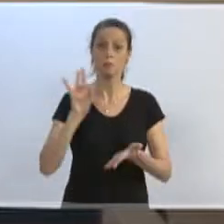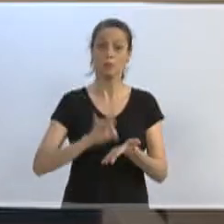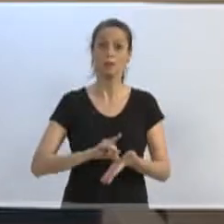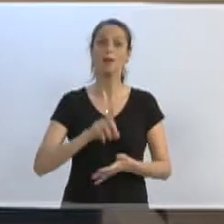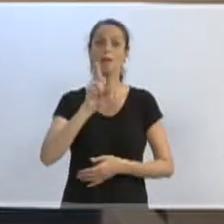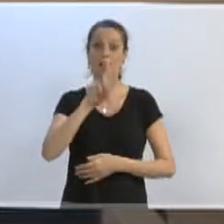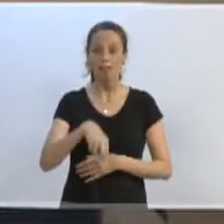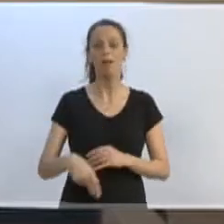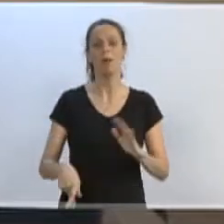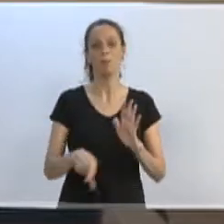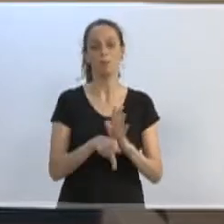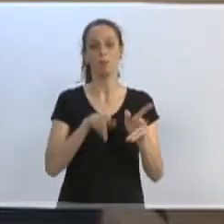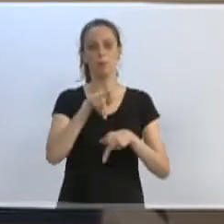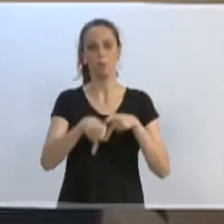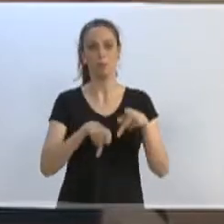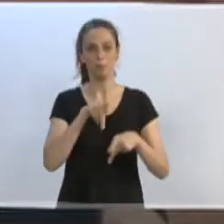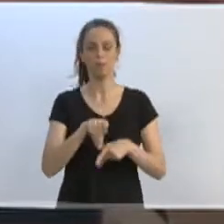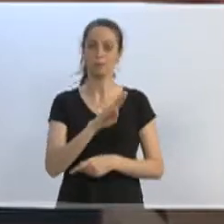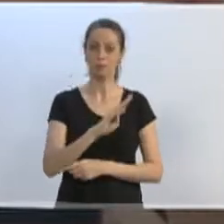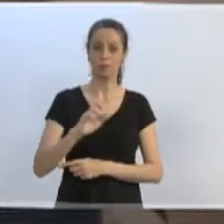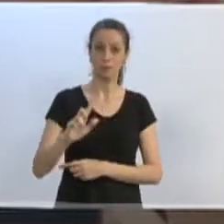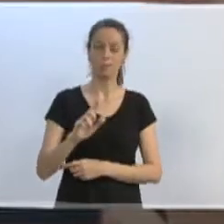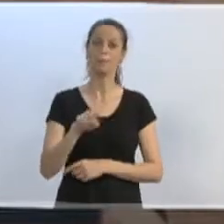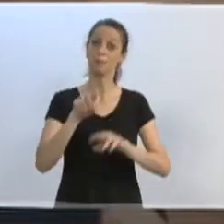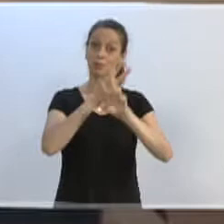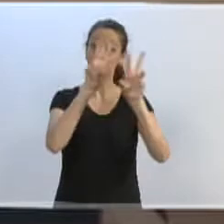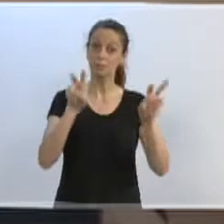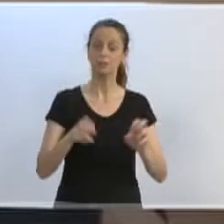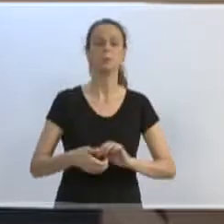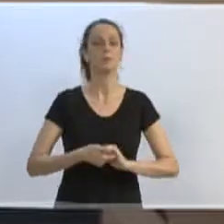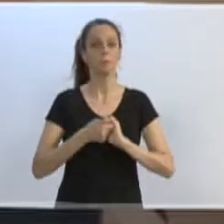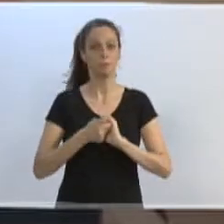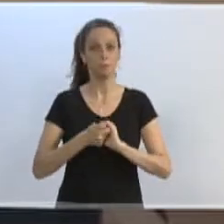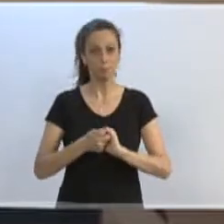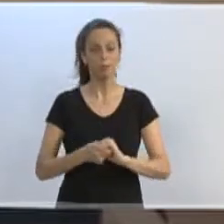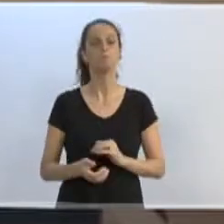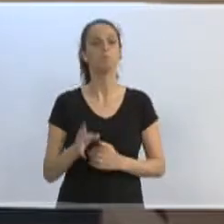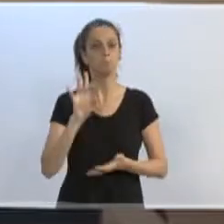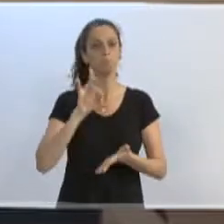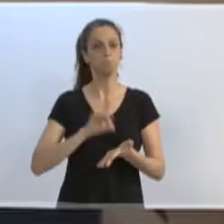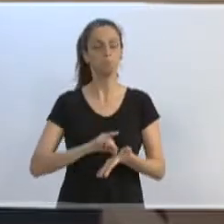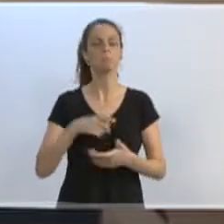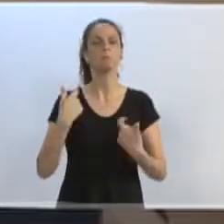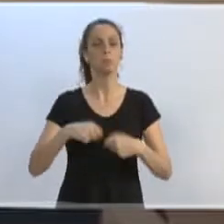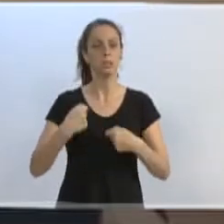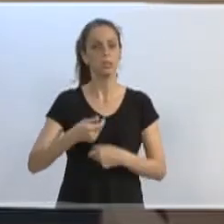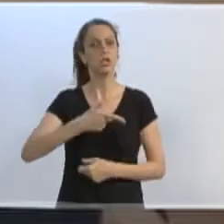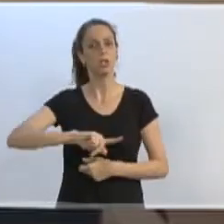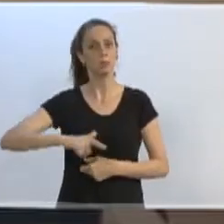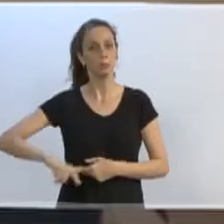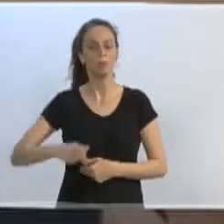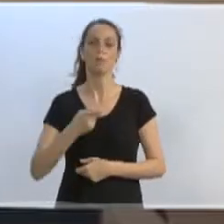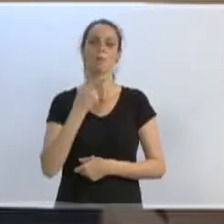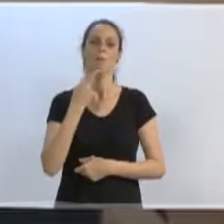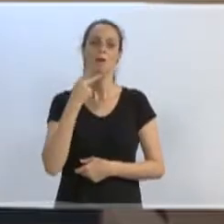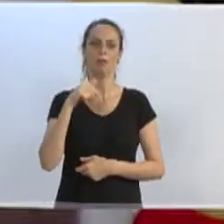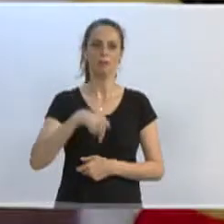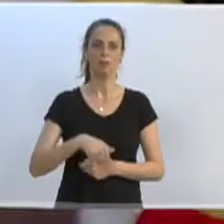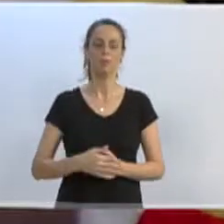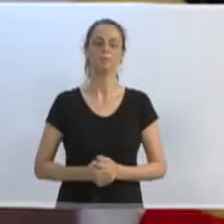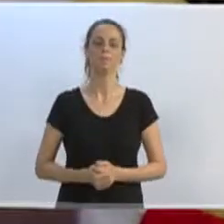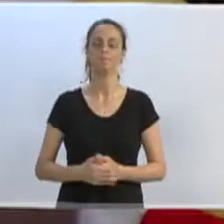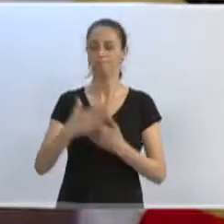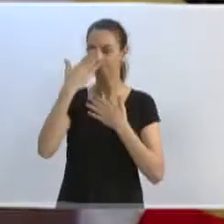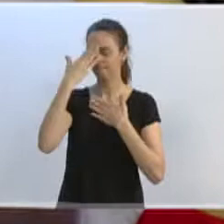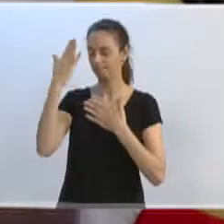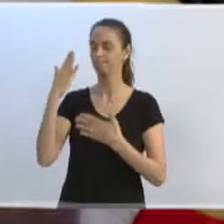desmando é a população de blumenau esse tema por isso eu parabenizo vossa excelência ele tem que ser enfatizado nesta casa é melhor ser prudente